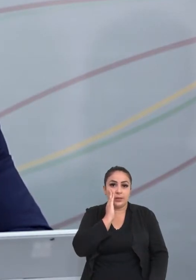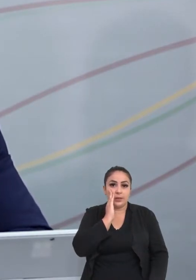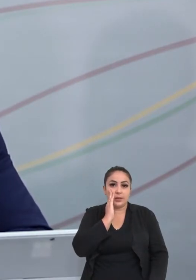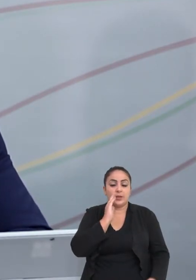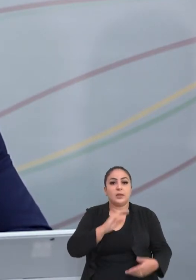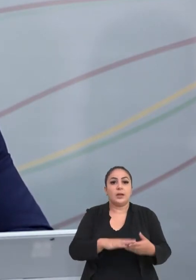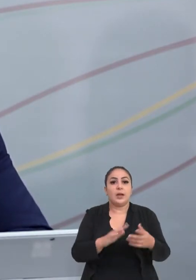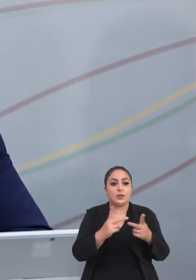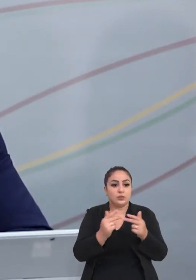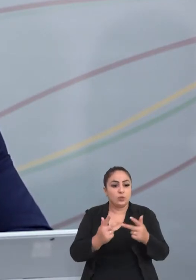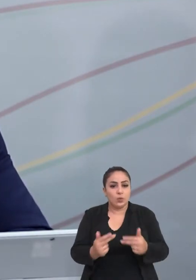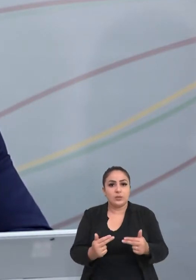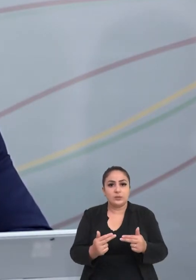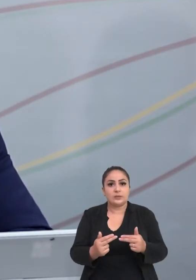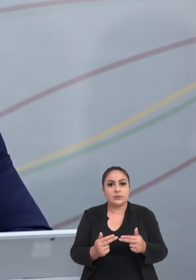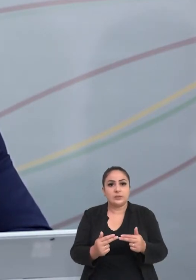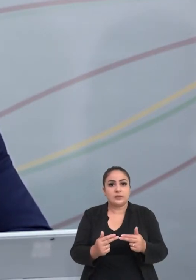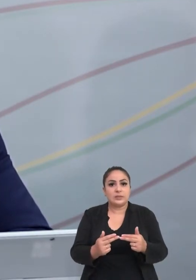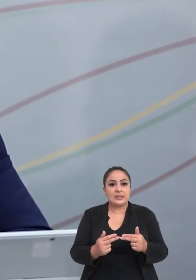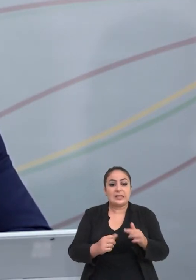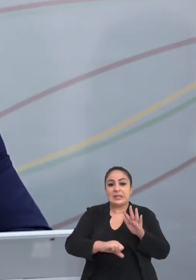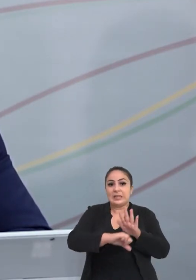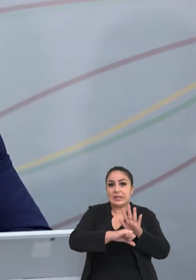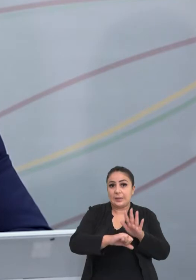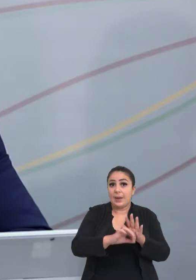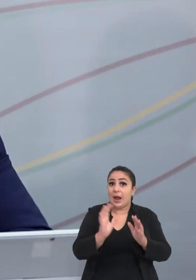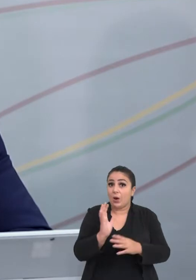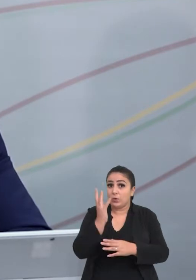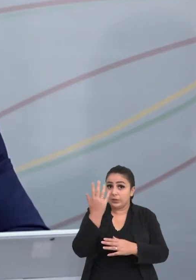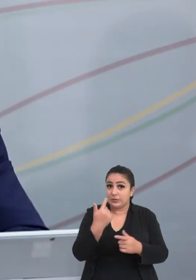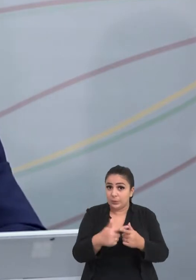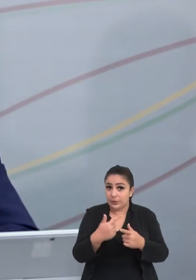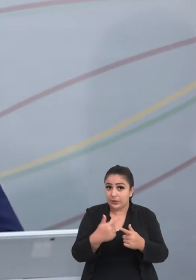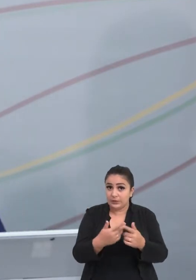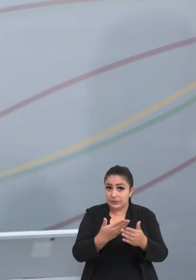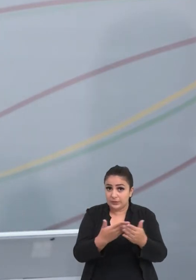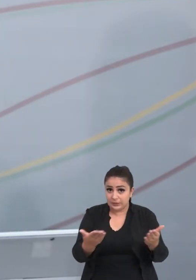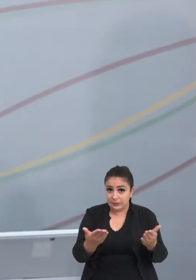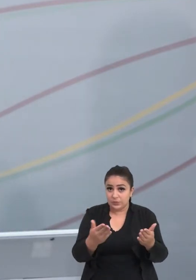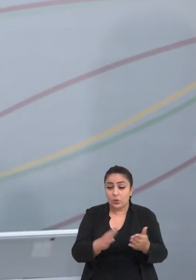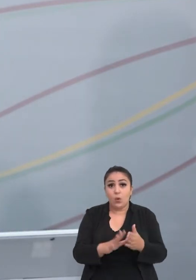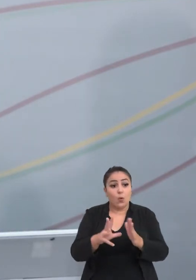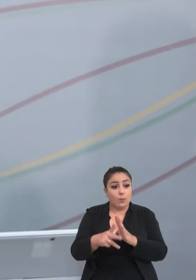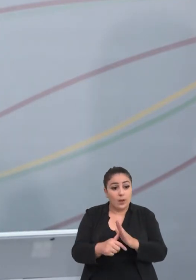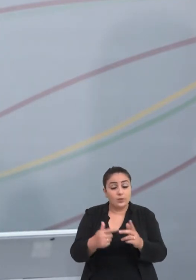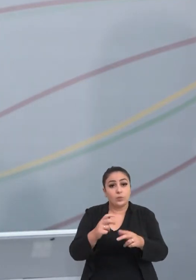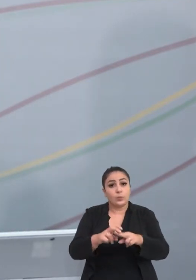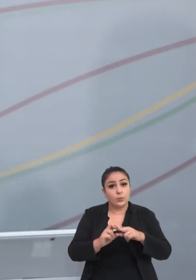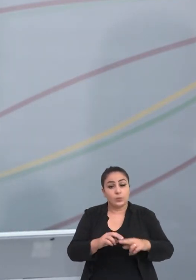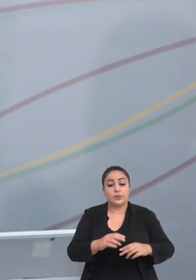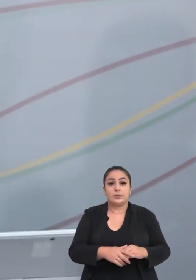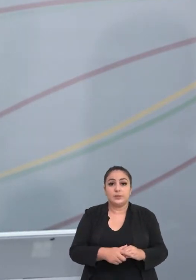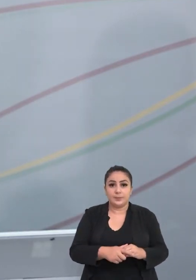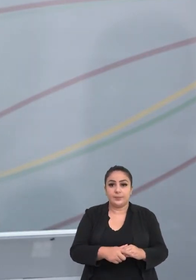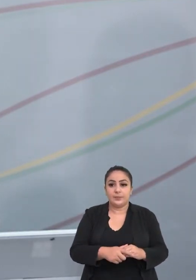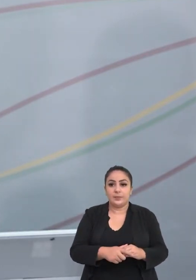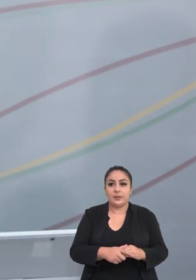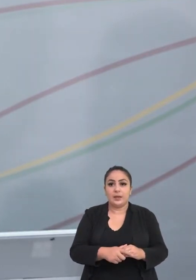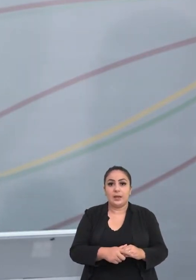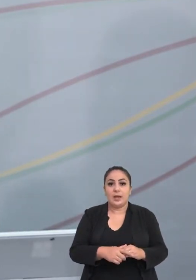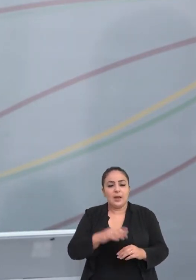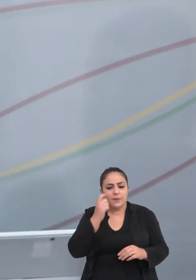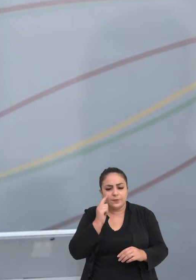vezes, ou boa parte das vezes, muitos crimes que acontecem são feitos com carros roubados. Então,